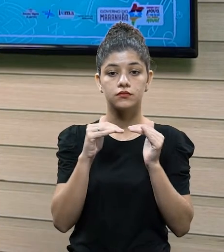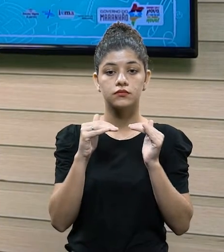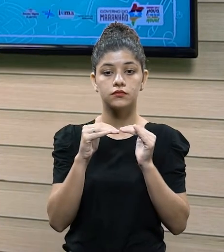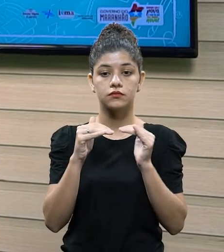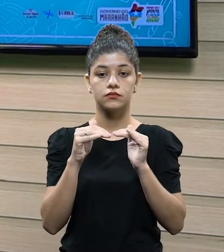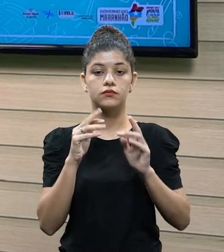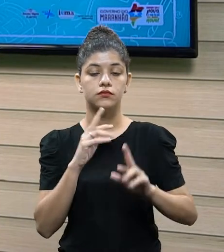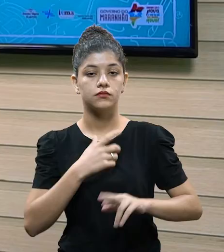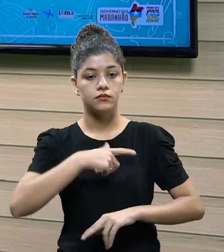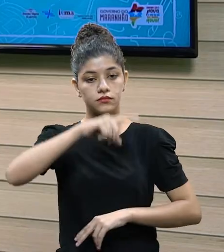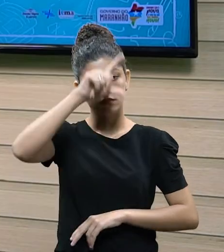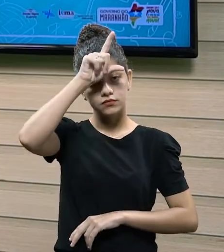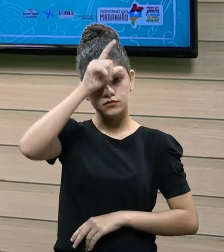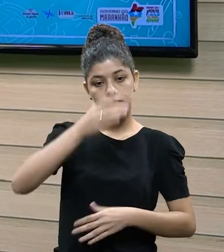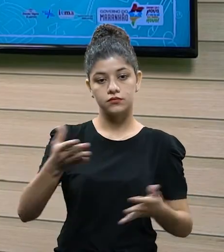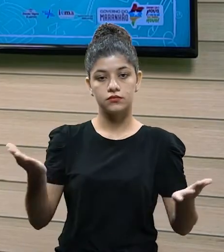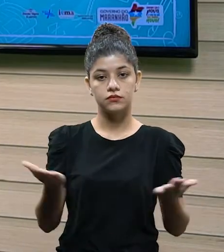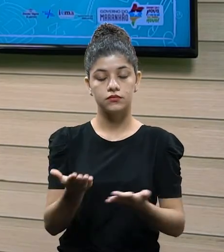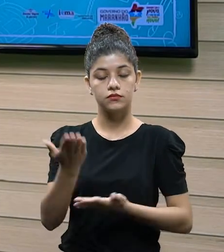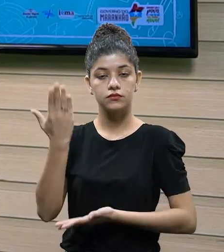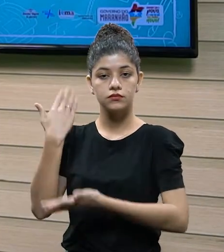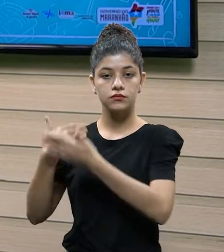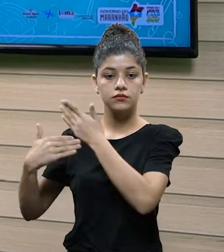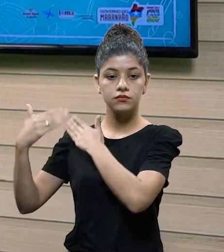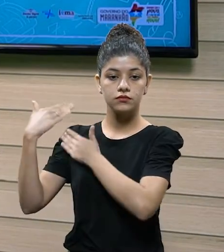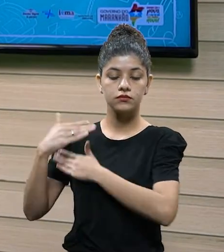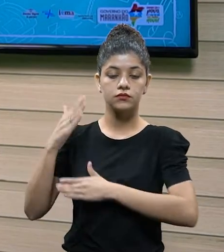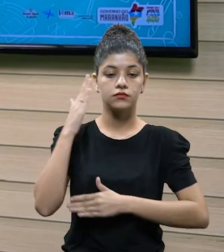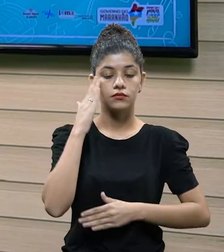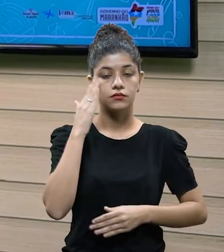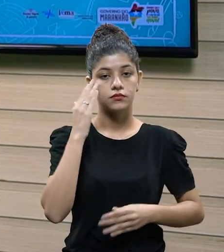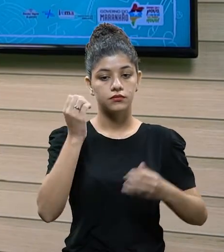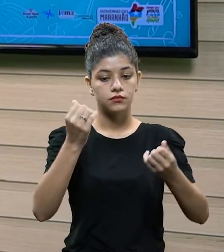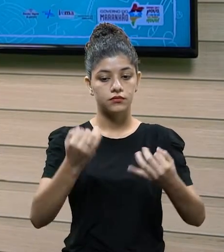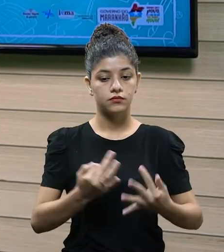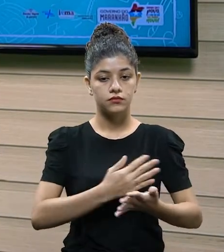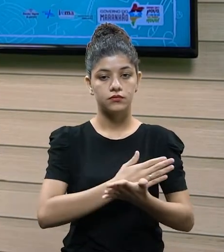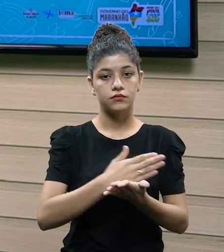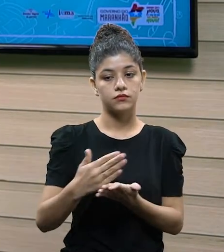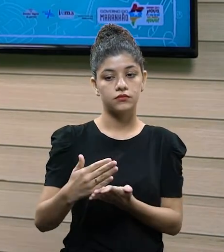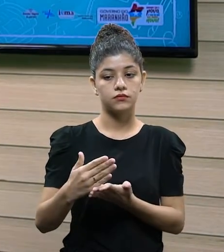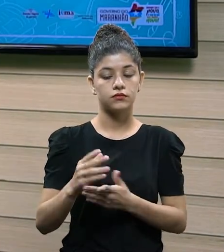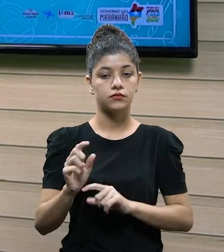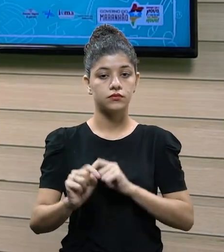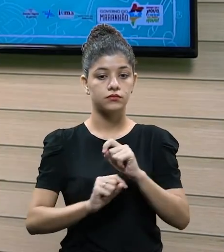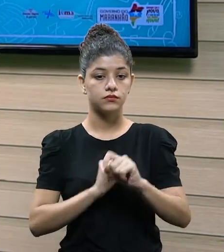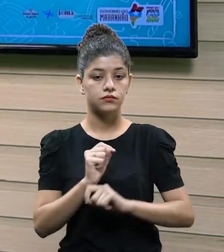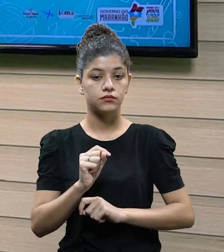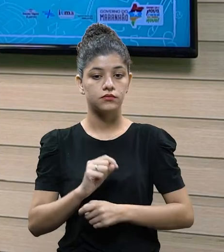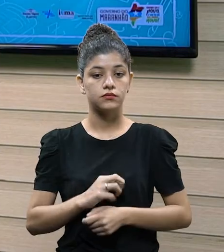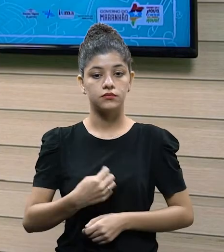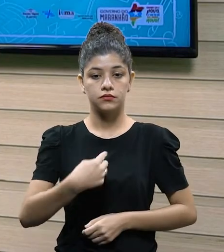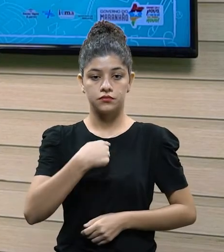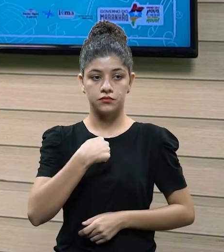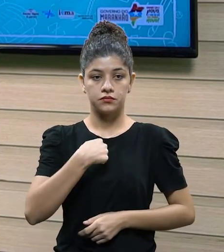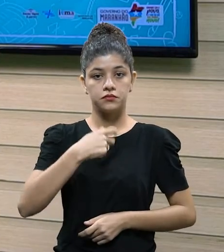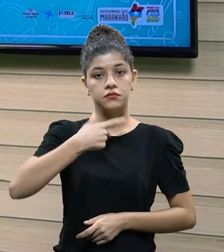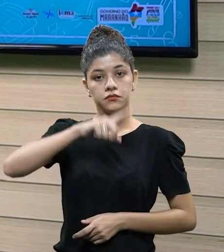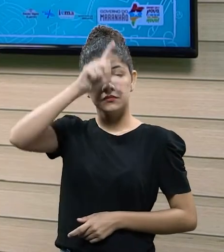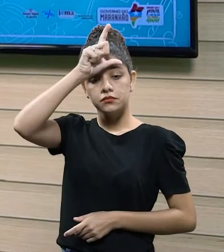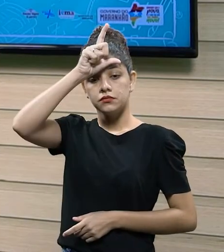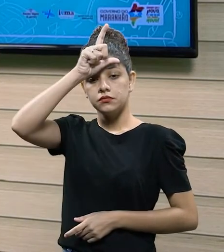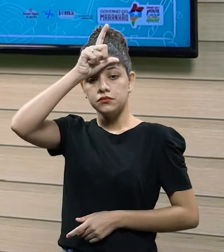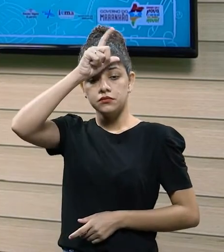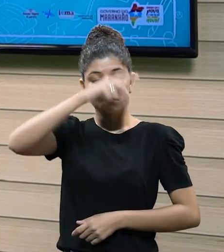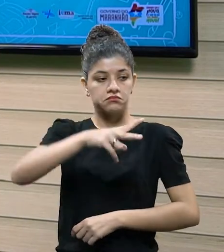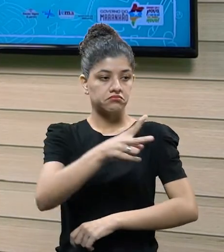palavra consenso, eu quero voltar, quero retornar à ideia inicial que eu falei lá no começo. Consenso. Eu,